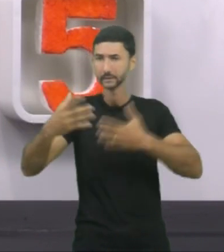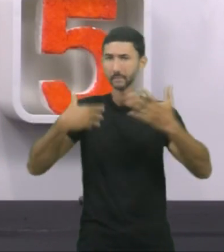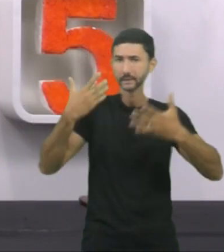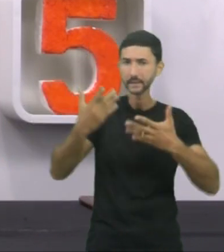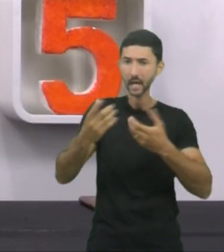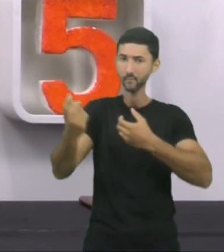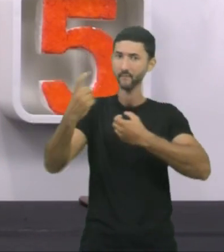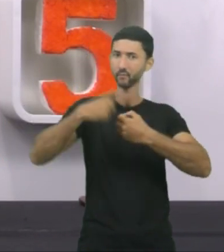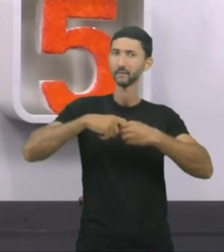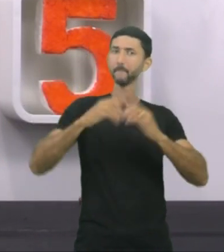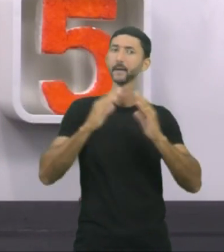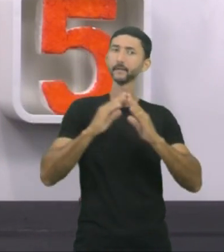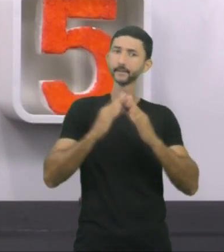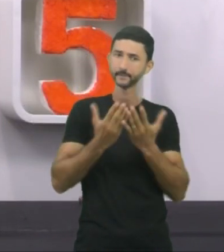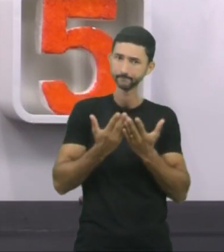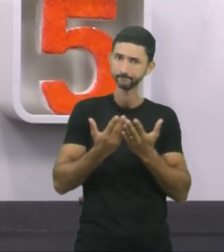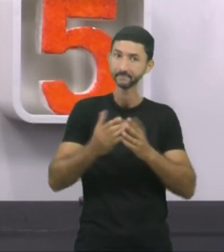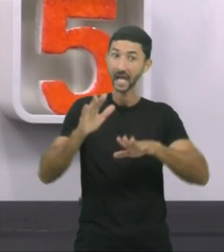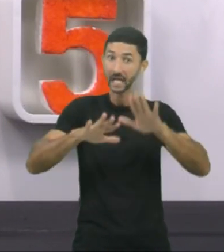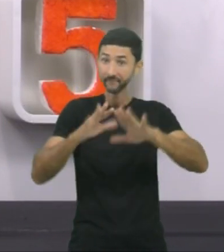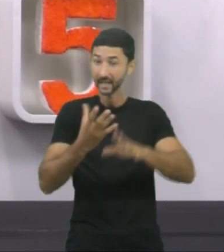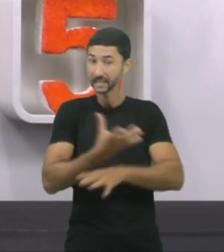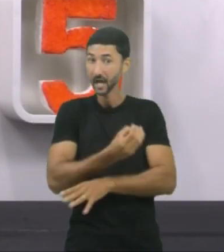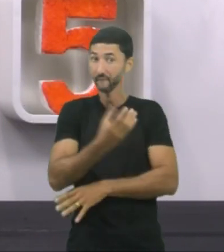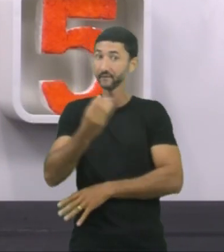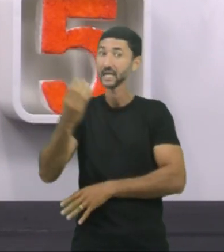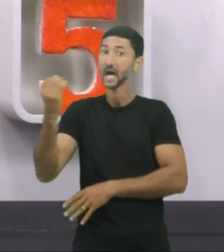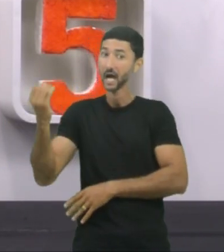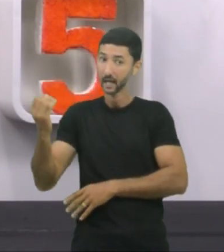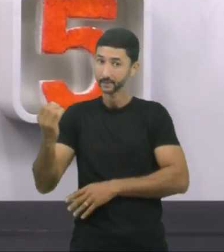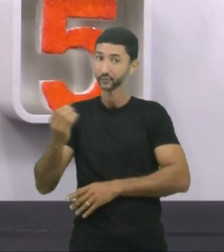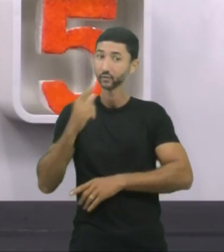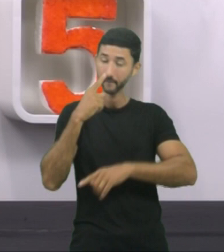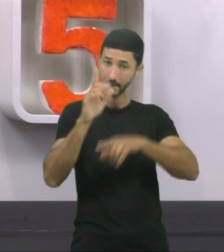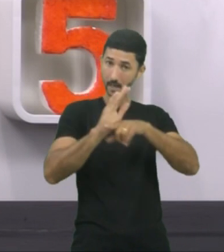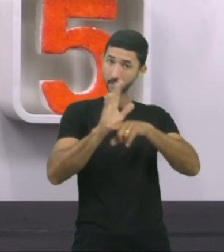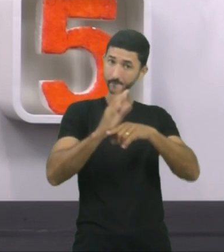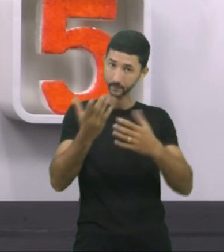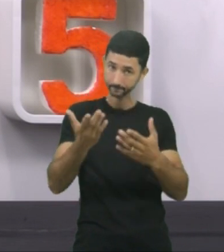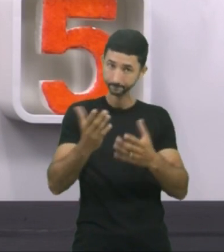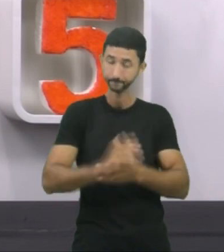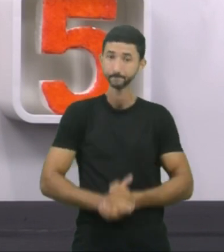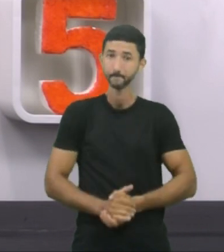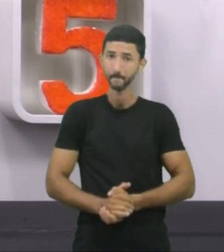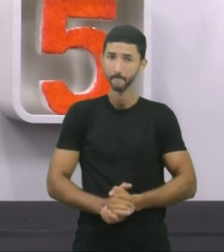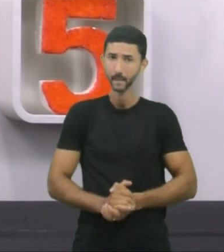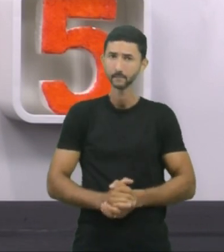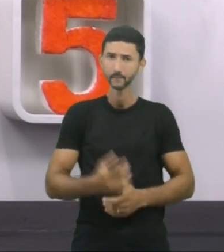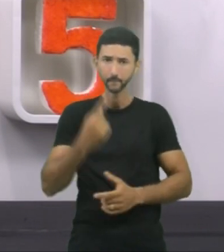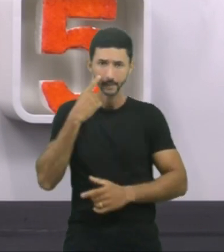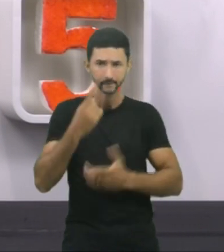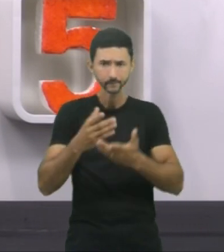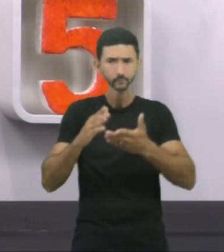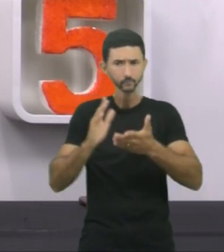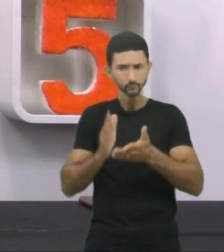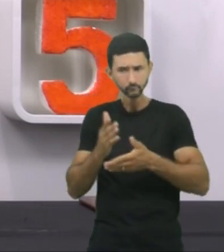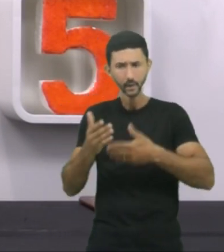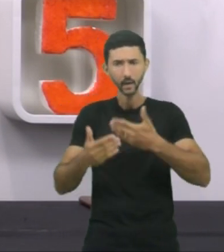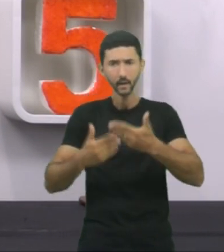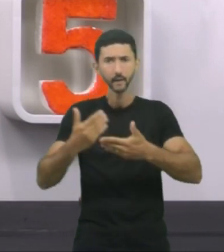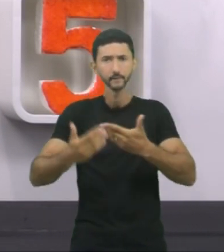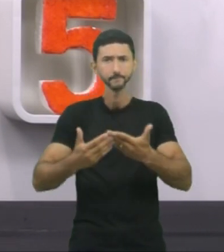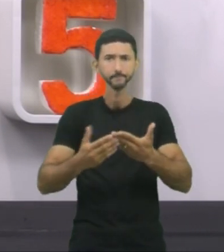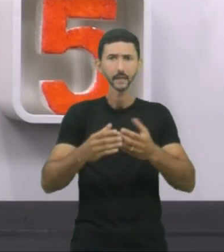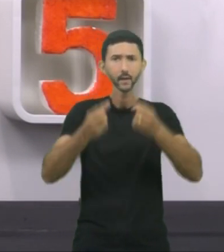de voltar para casa. E até mesmo numa viagem, como foi falado na reportagem, tá? E aí nós vamos seguir,